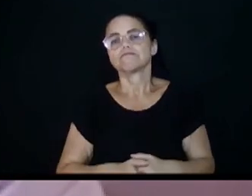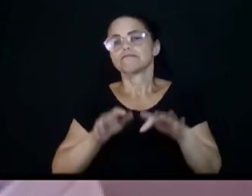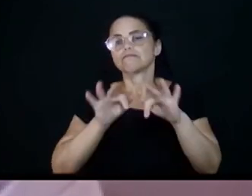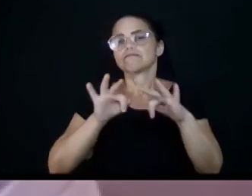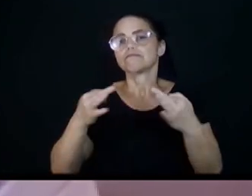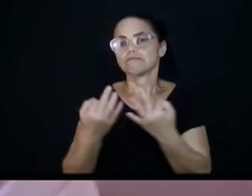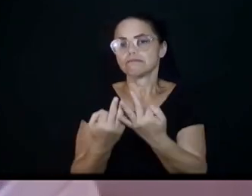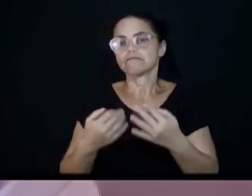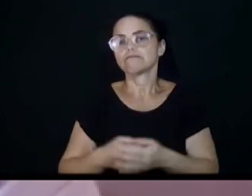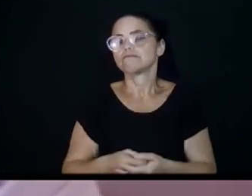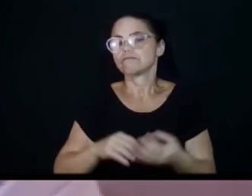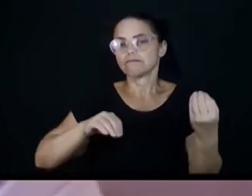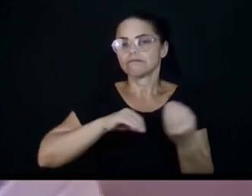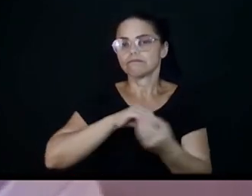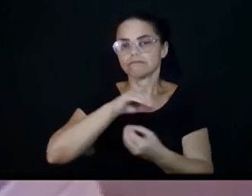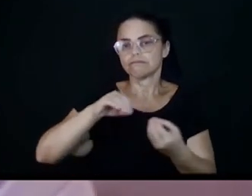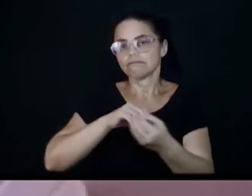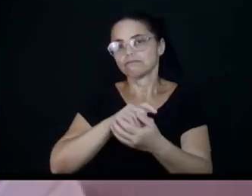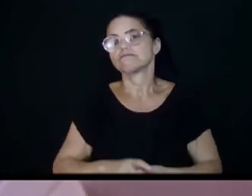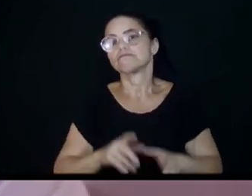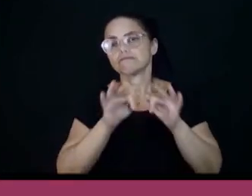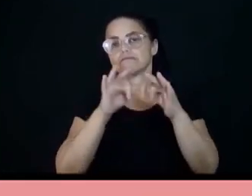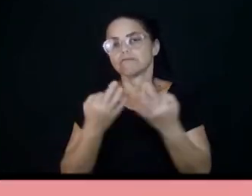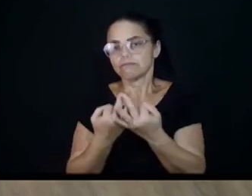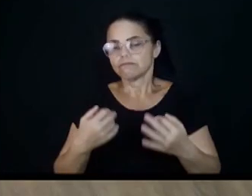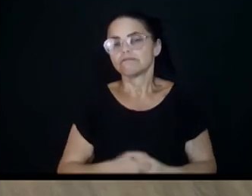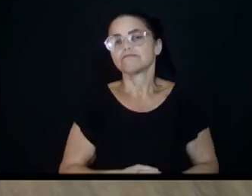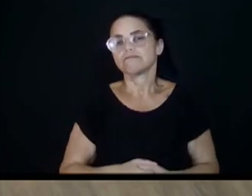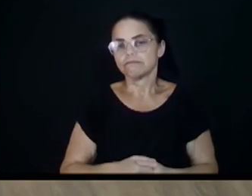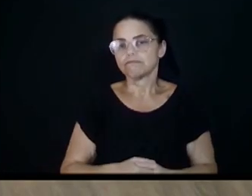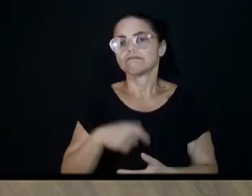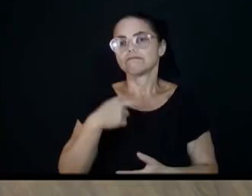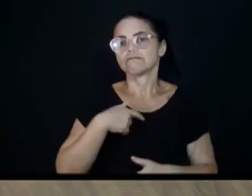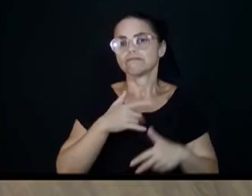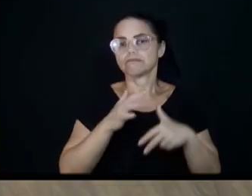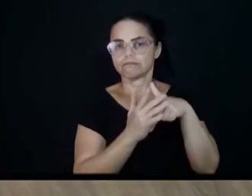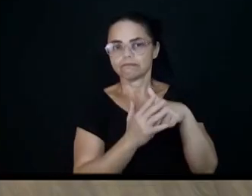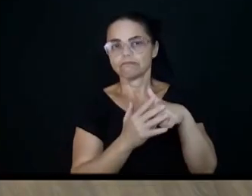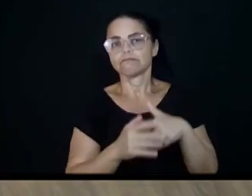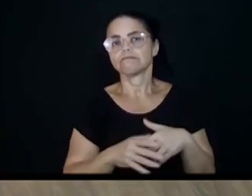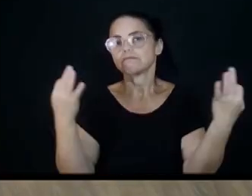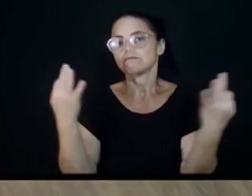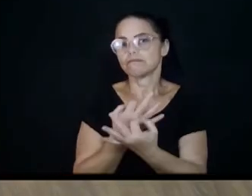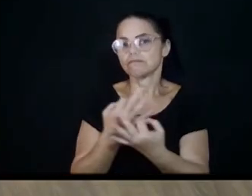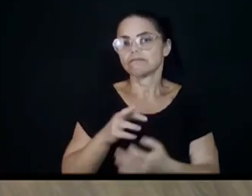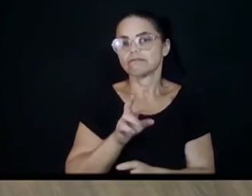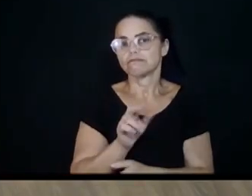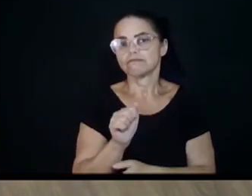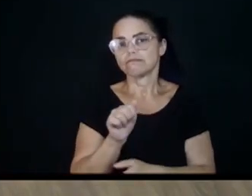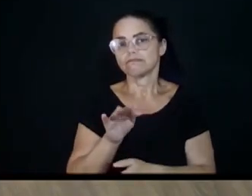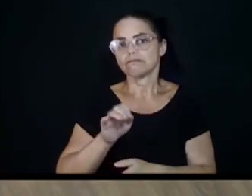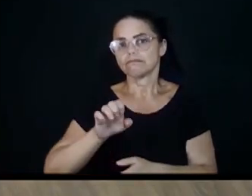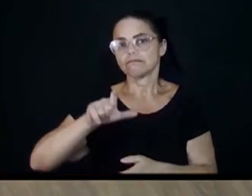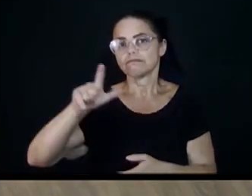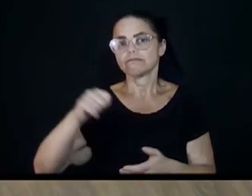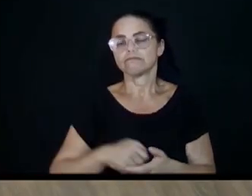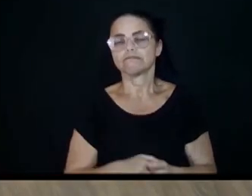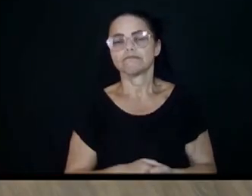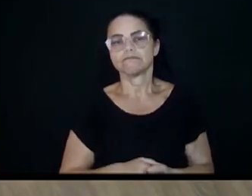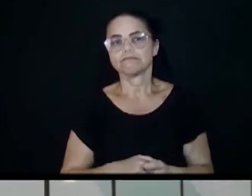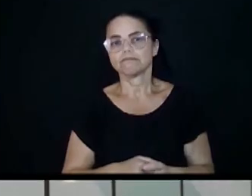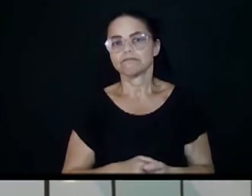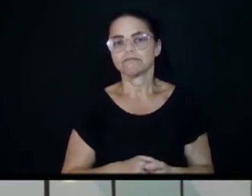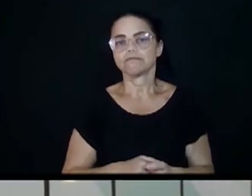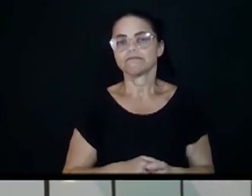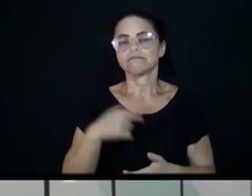esses familiares a favor do paciente. Perfeito, doutor Rafael. Vou voltar só um pouquinho em relação